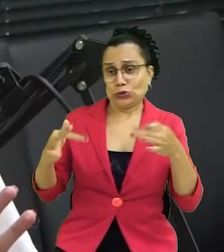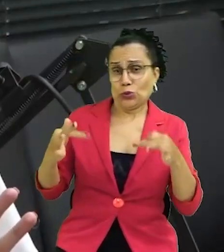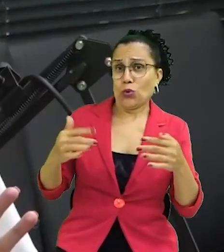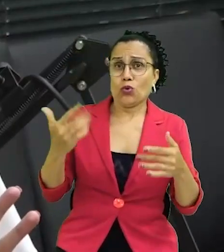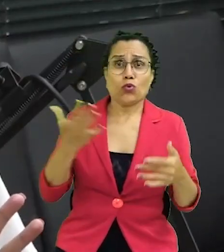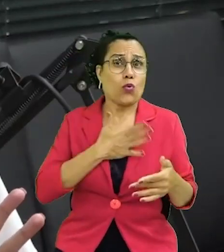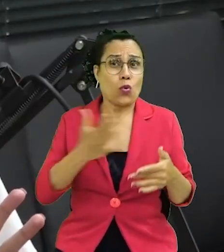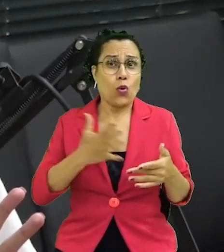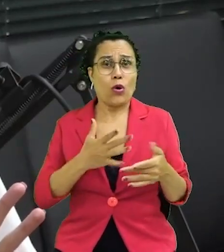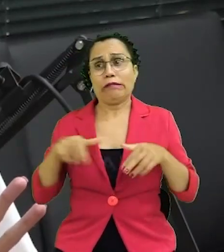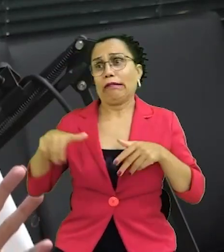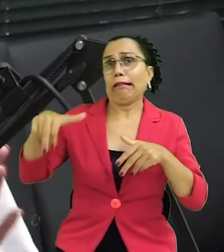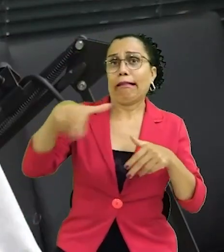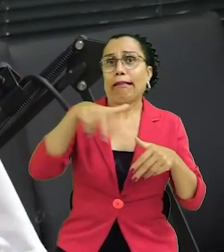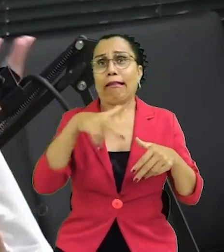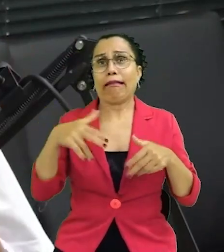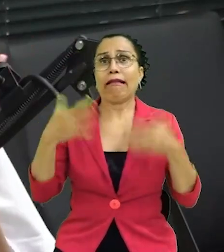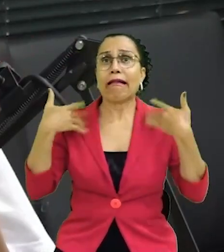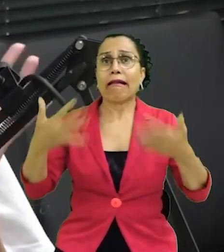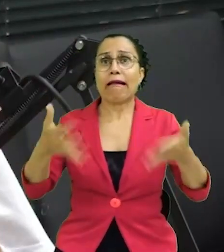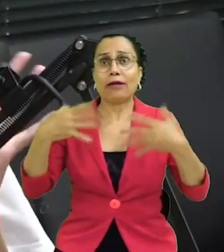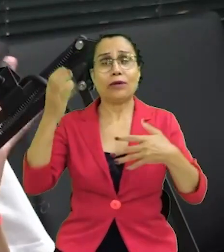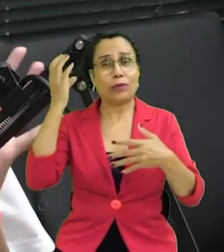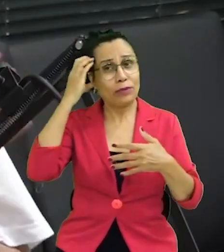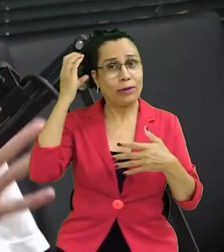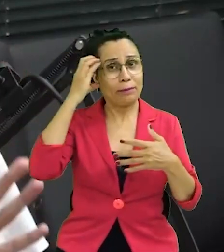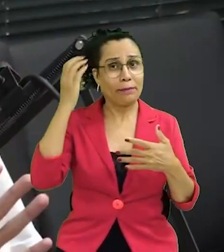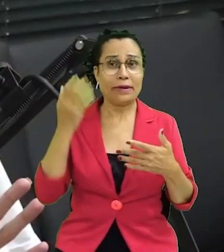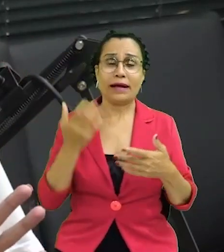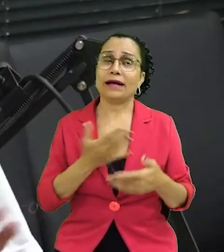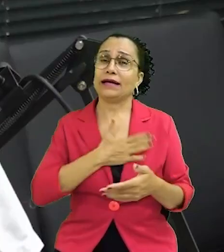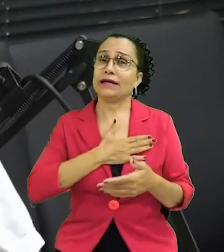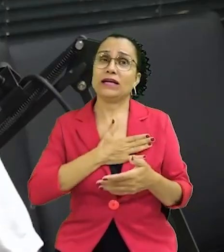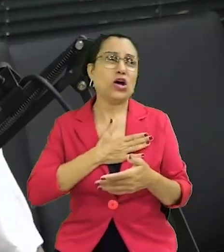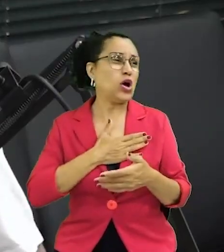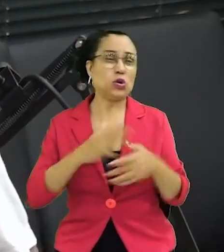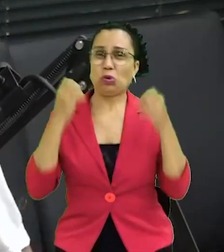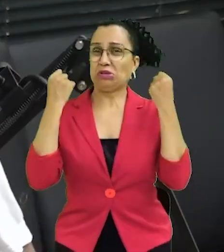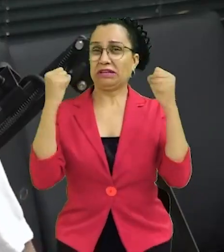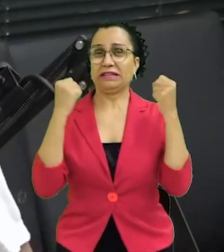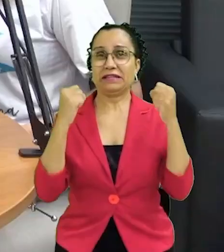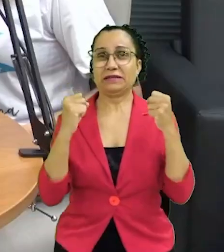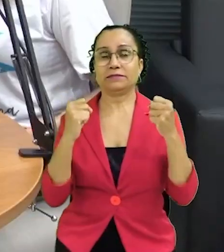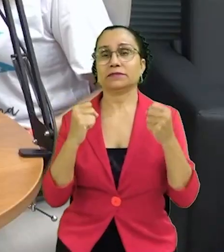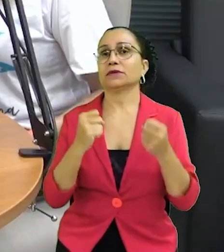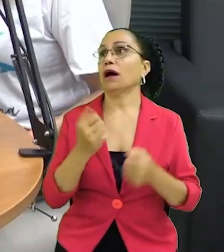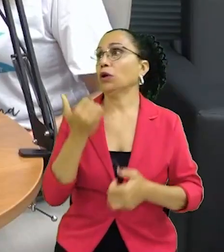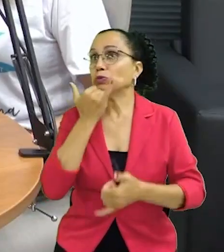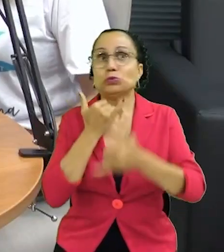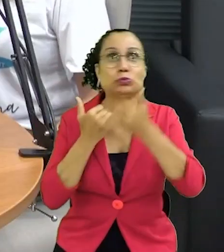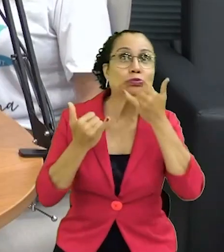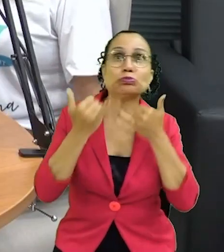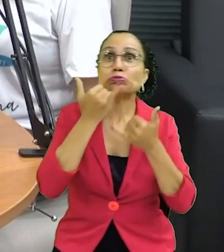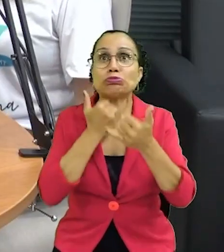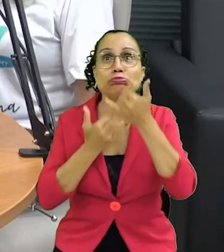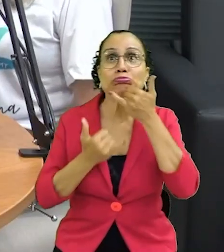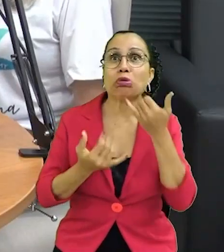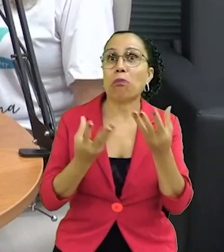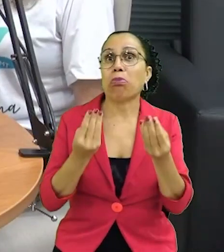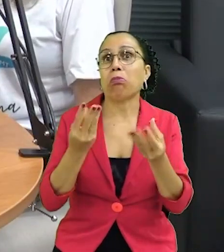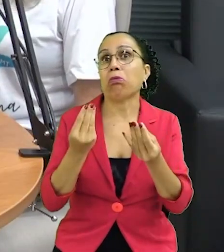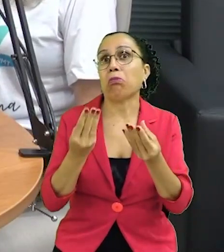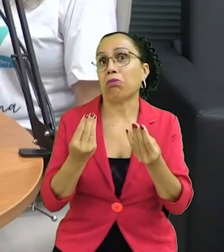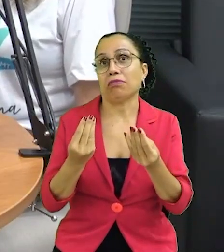caminhar em Cuiabá é sofrido por conta do calor. As desculpas são muitas. As desculpas são muitas, exatamente. E